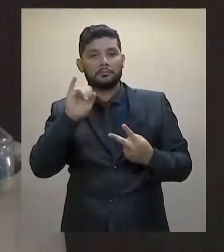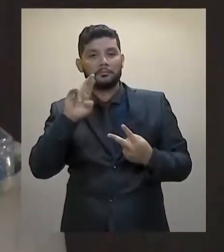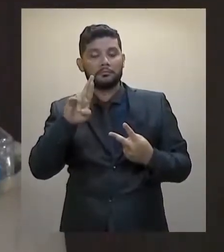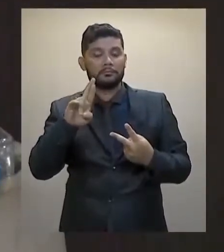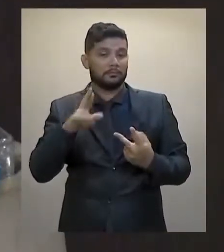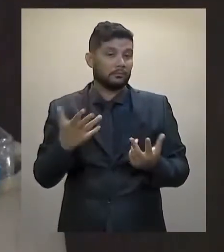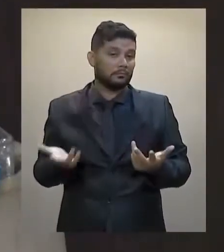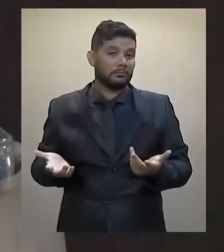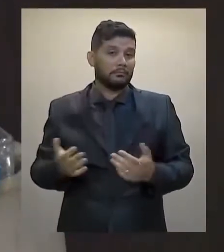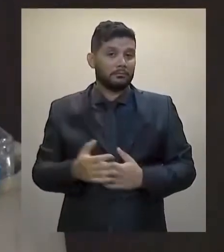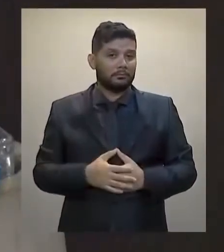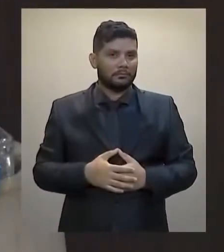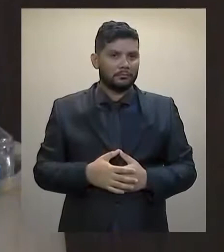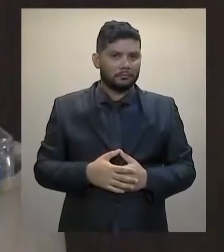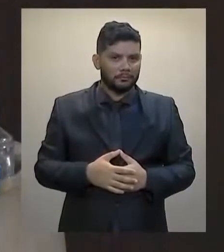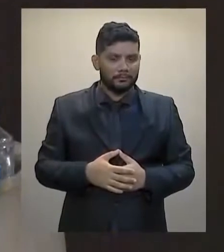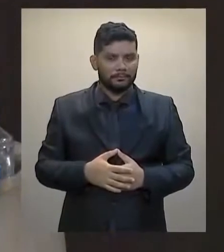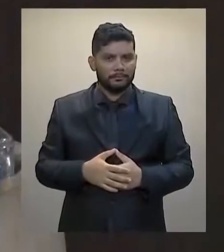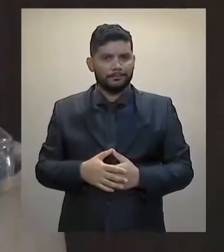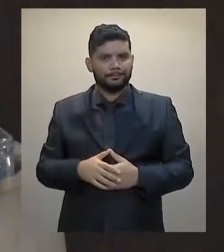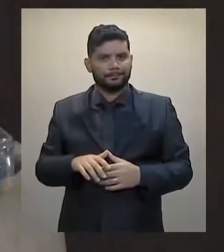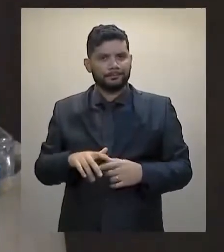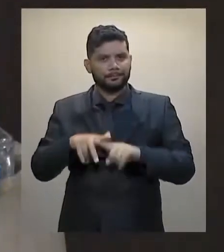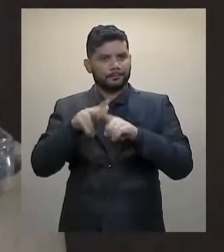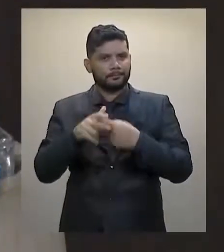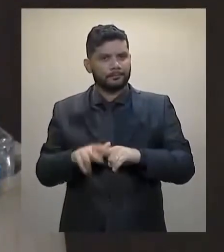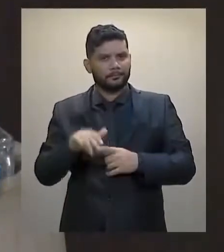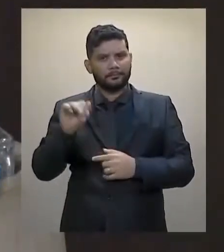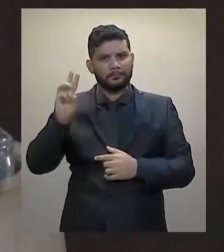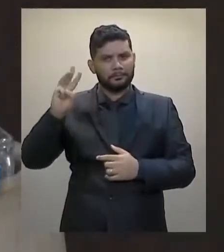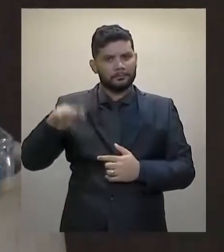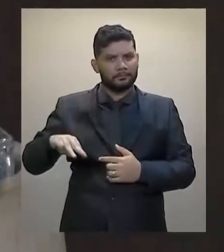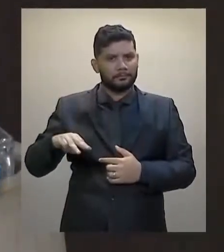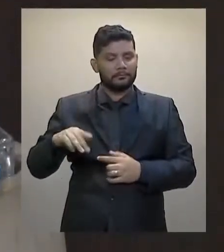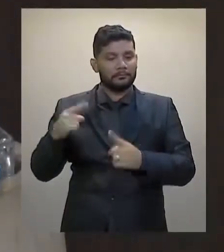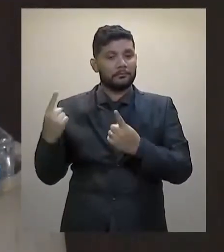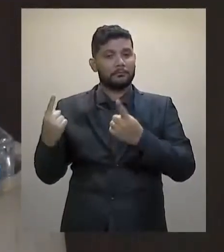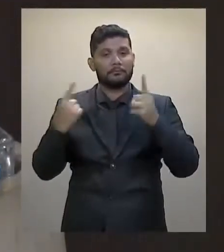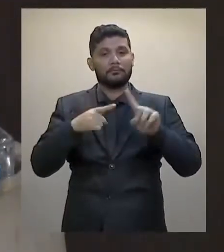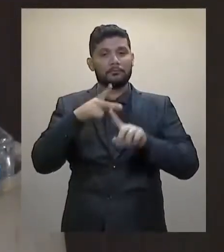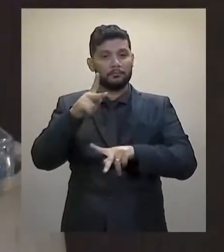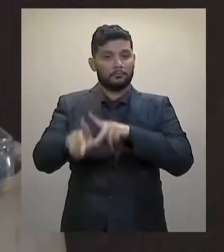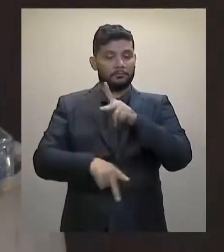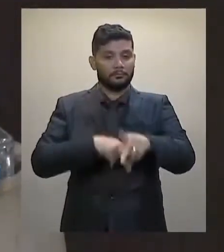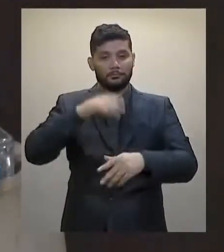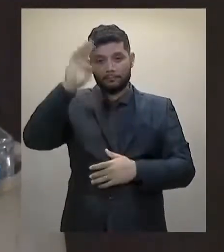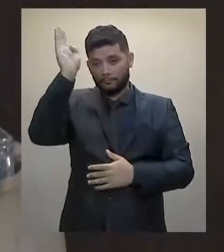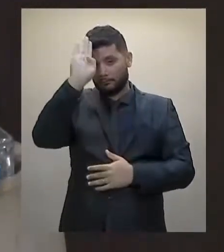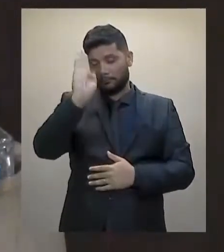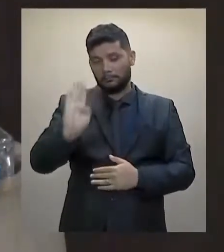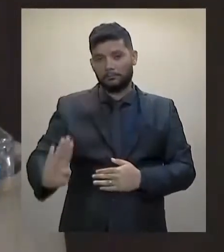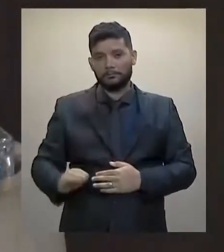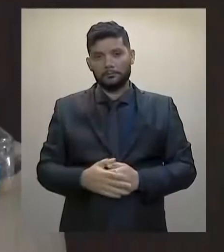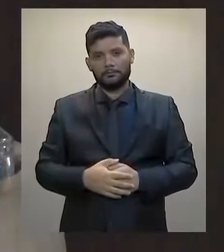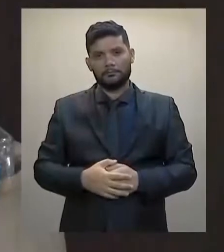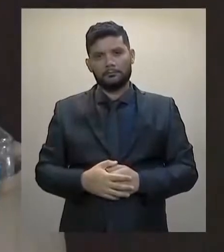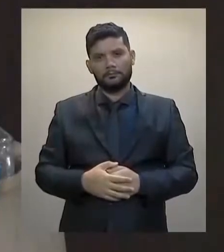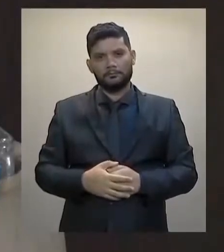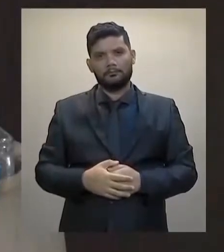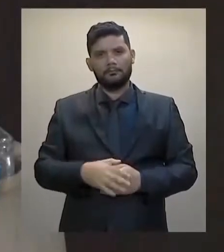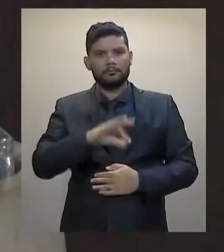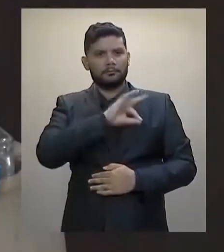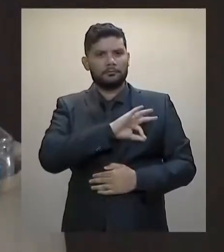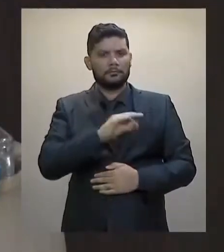Portanto, a reforma administrativa é uma reforma contra o povo brasileiro. Aí se diz, ganham muito. Não